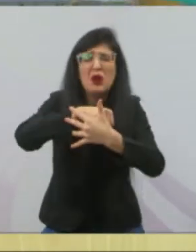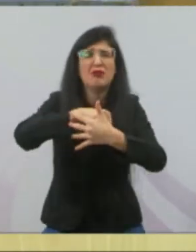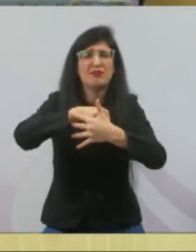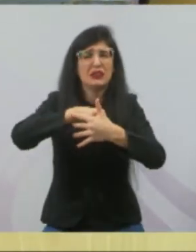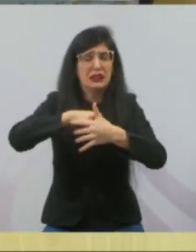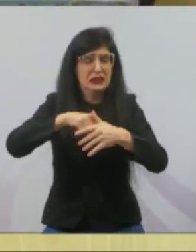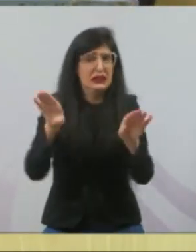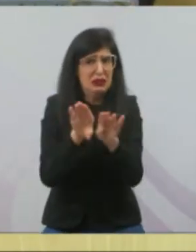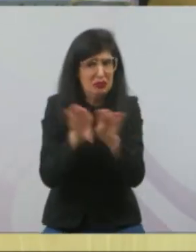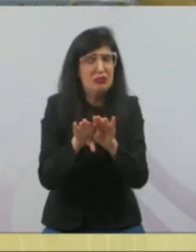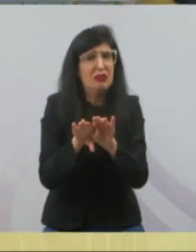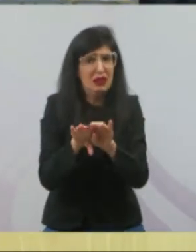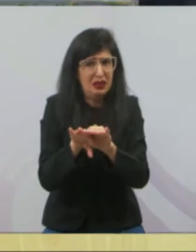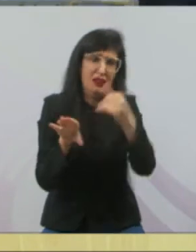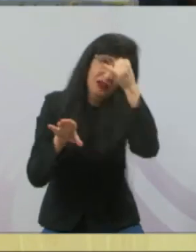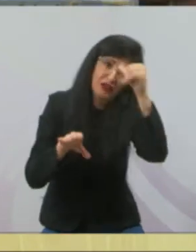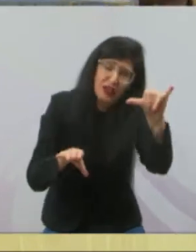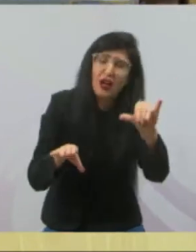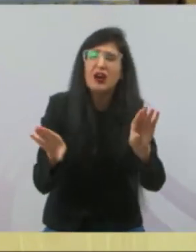pública.